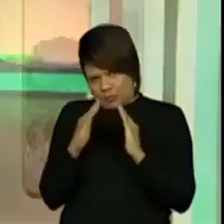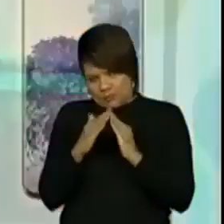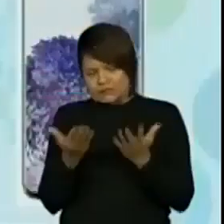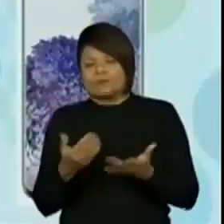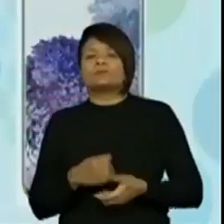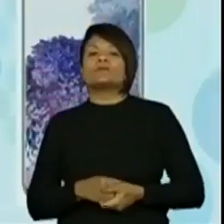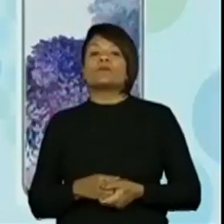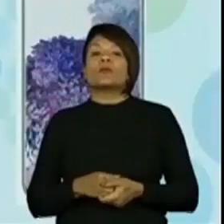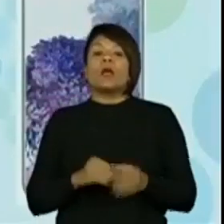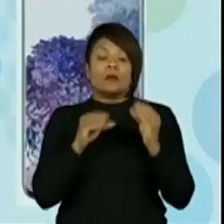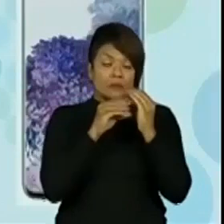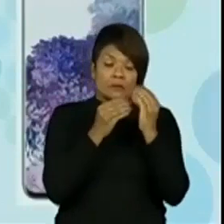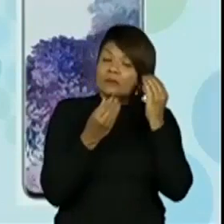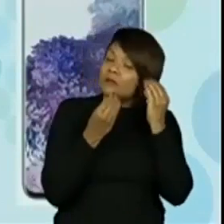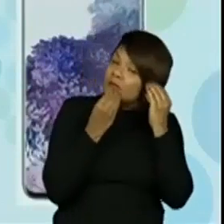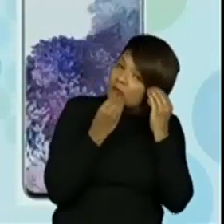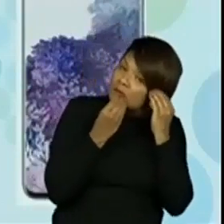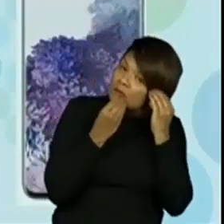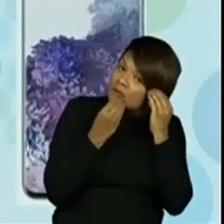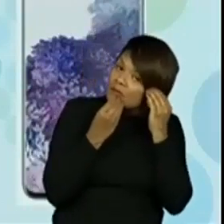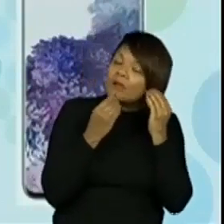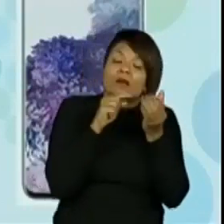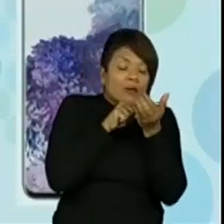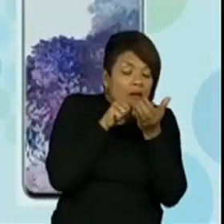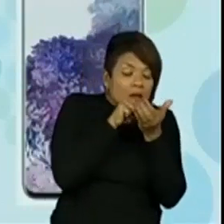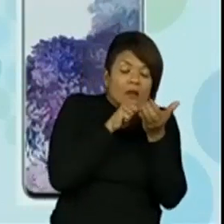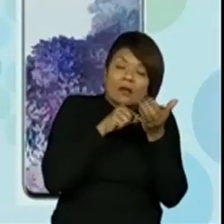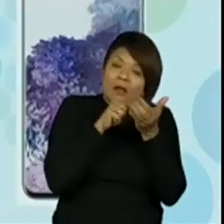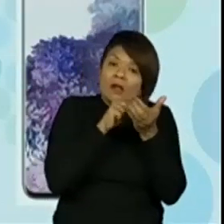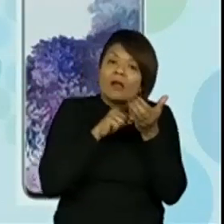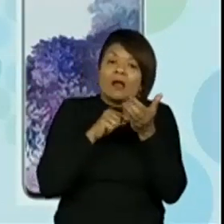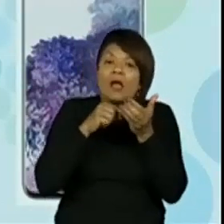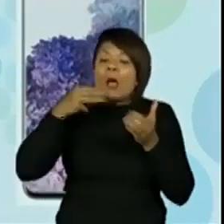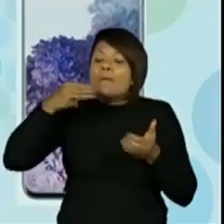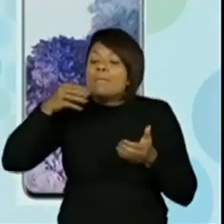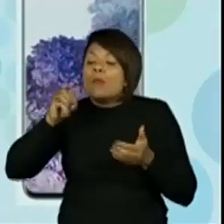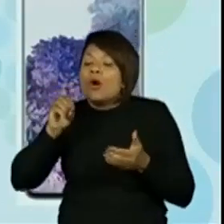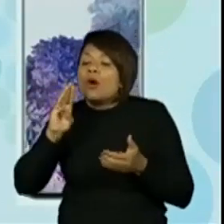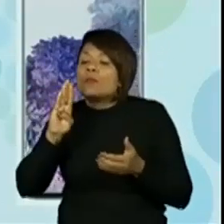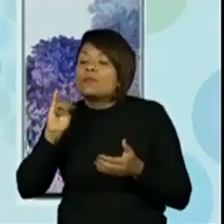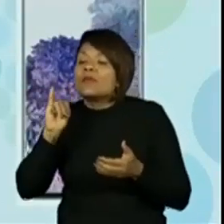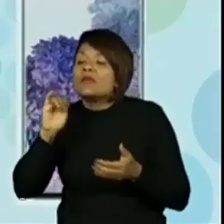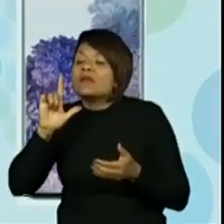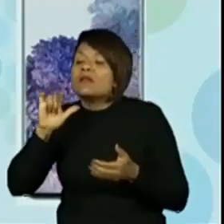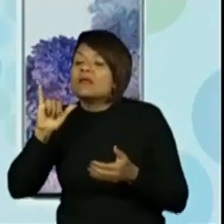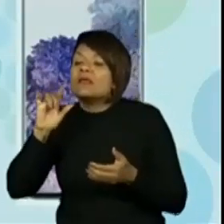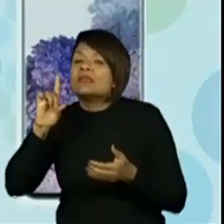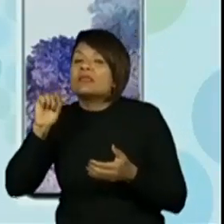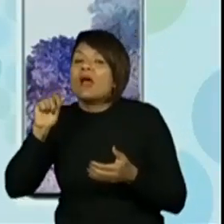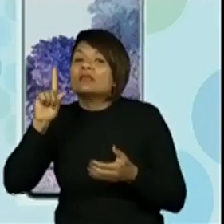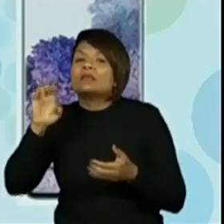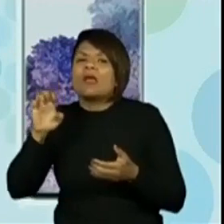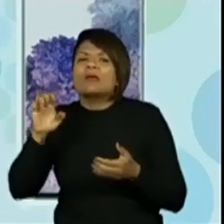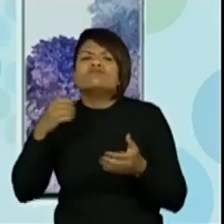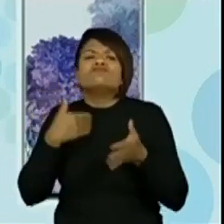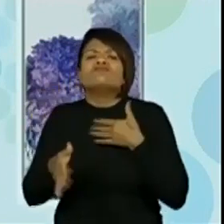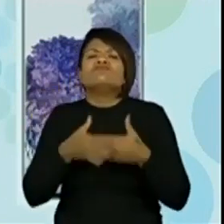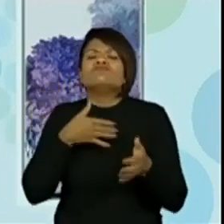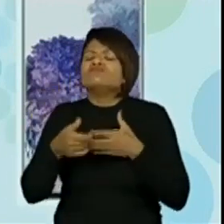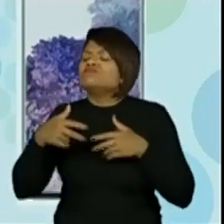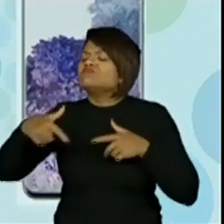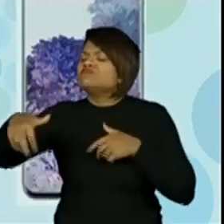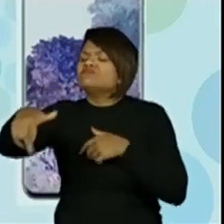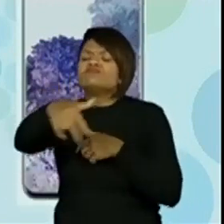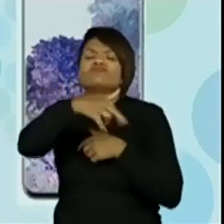que o celular fez? O celular trouxe a mobilidade. Onde eu que tenha,